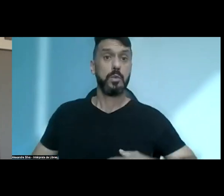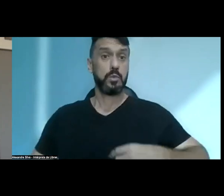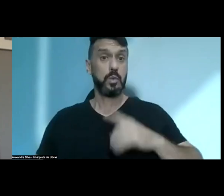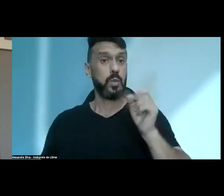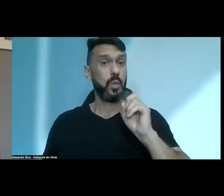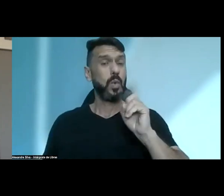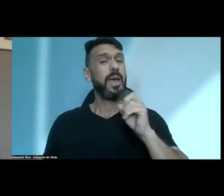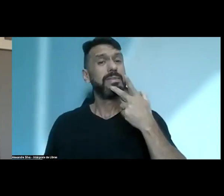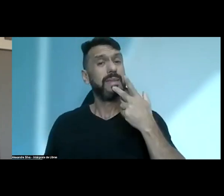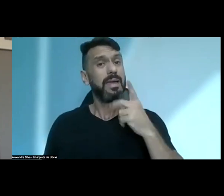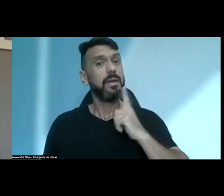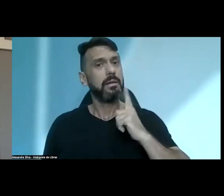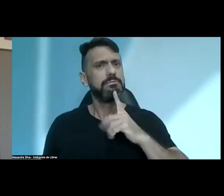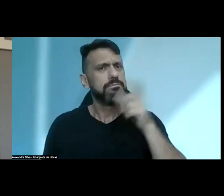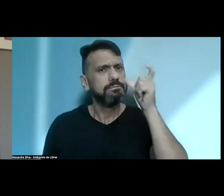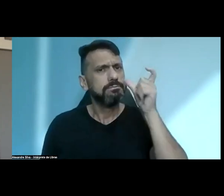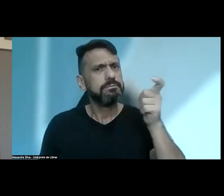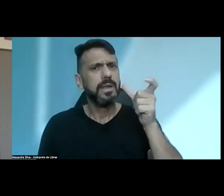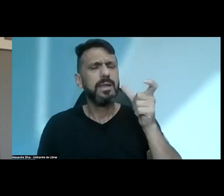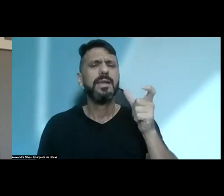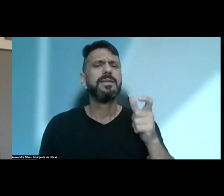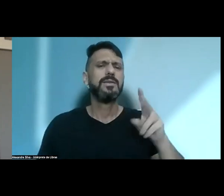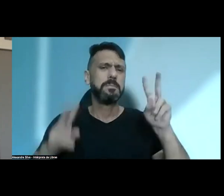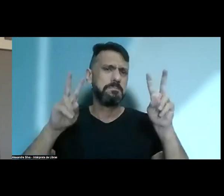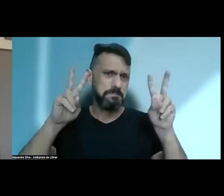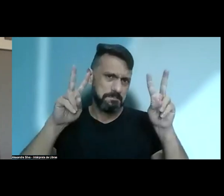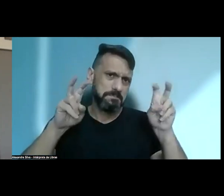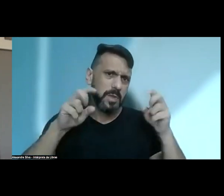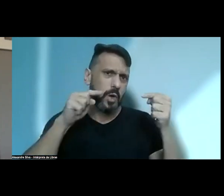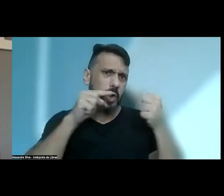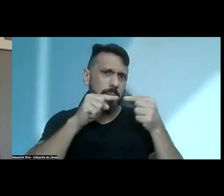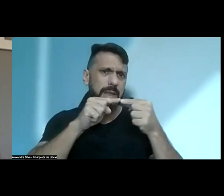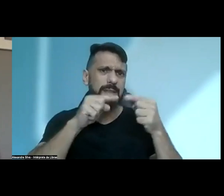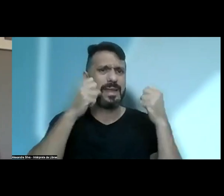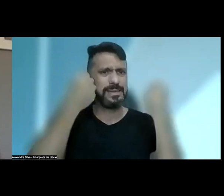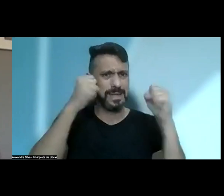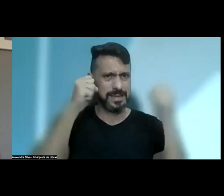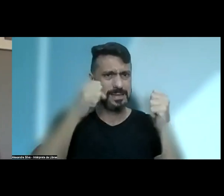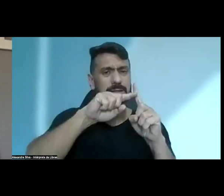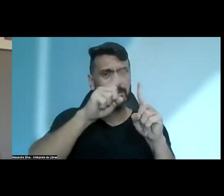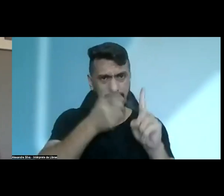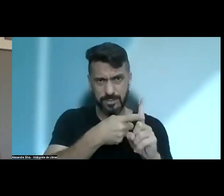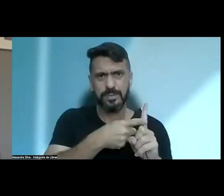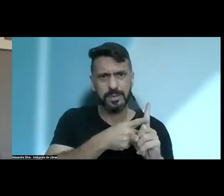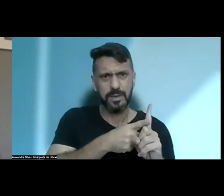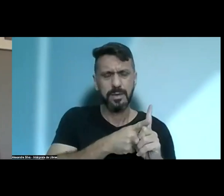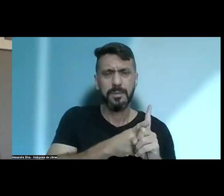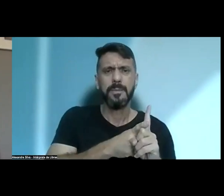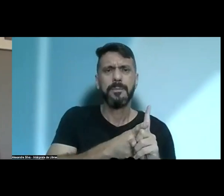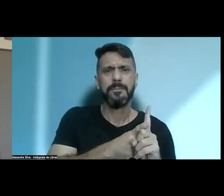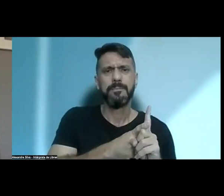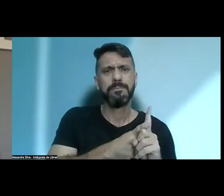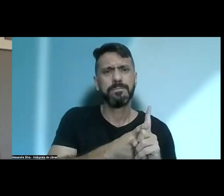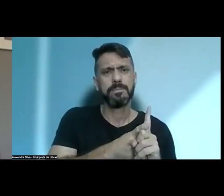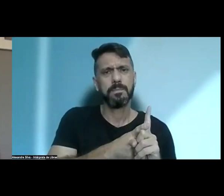muita coisa assim muito interessante, principalmente essa questão de exercício na gestação, né? Uma coisa